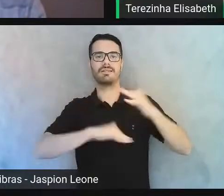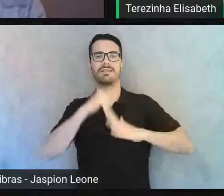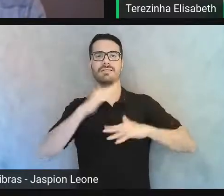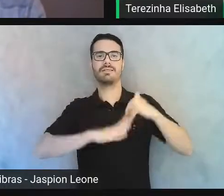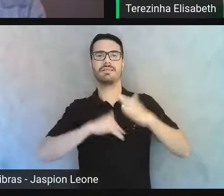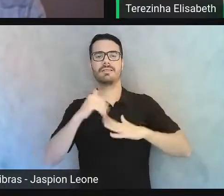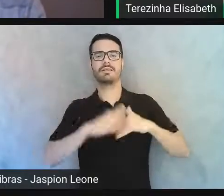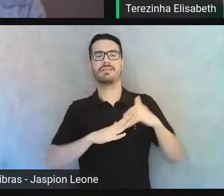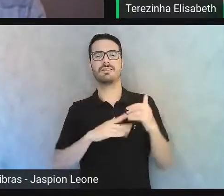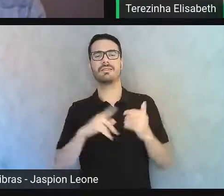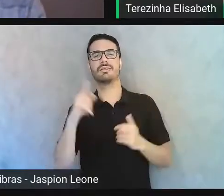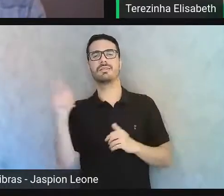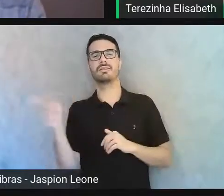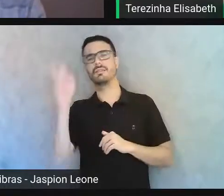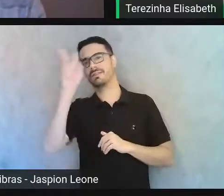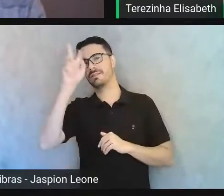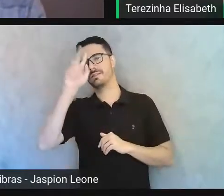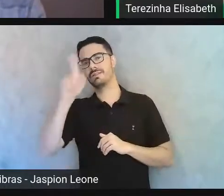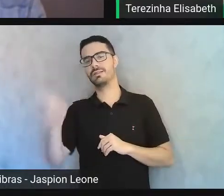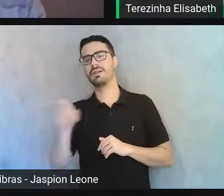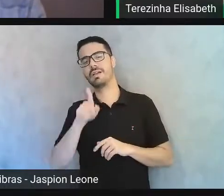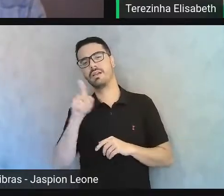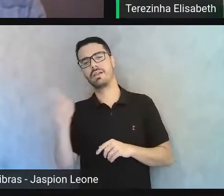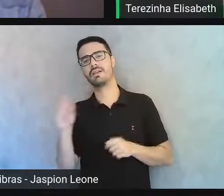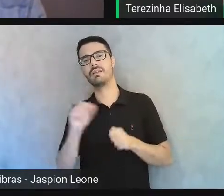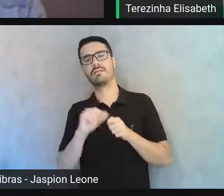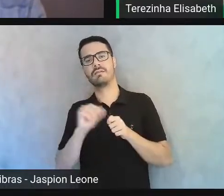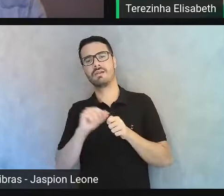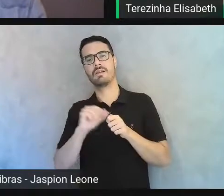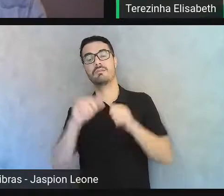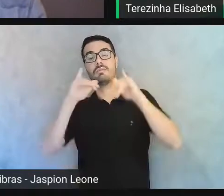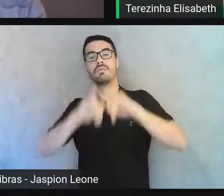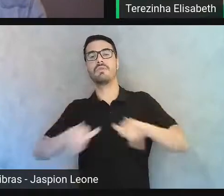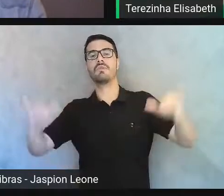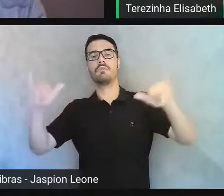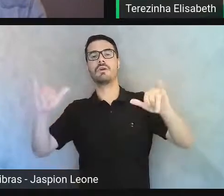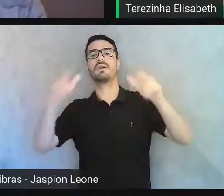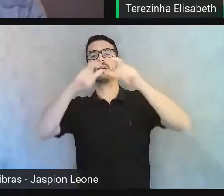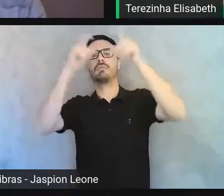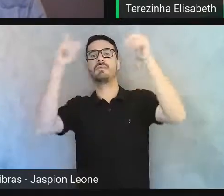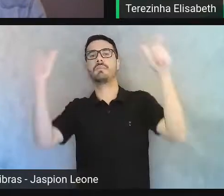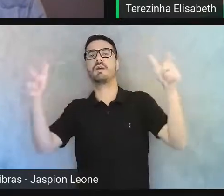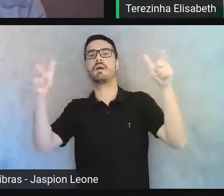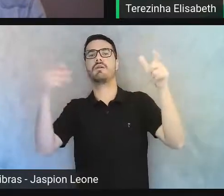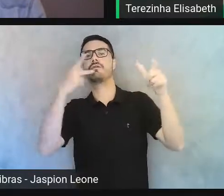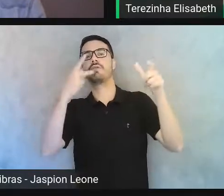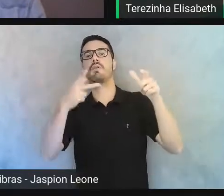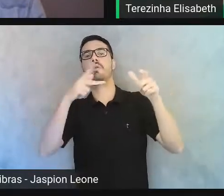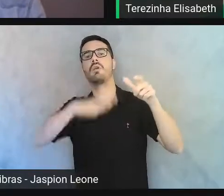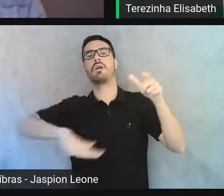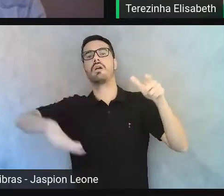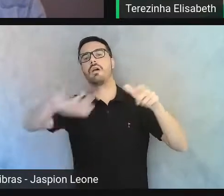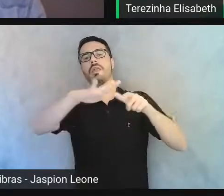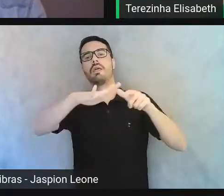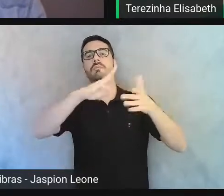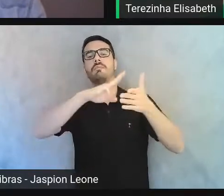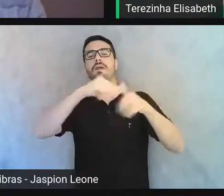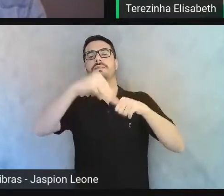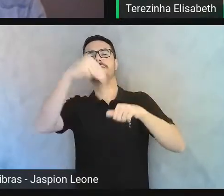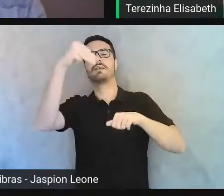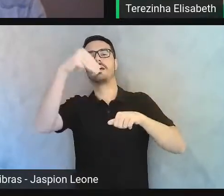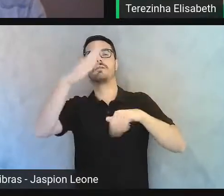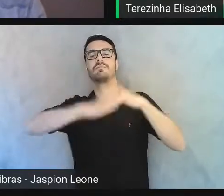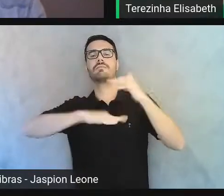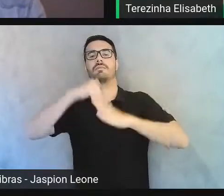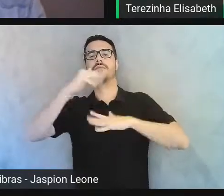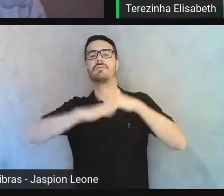CAPES, foi ele que fez assim uma propaganda maior e implementou os mestrados profissionais, falando justamente